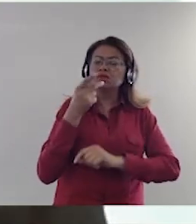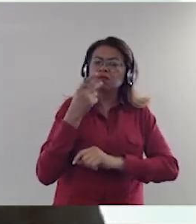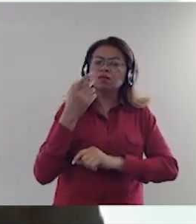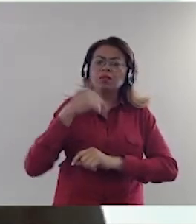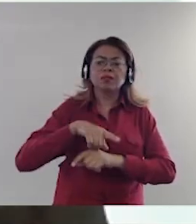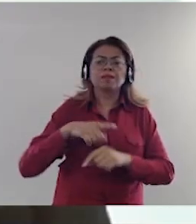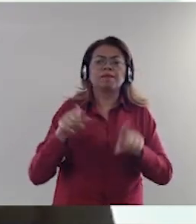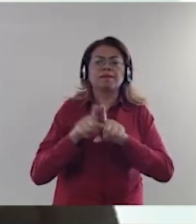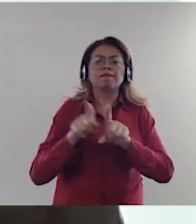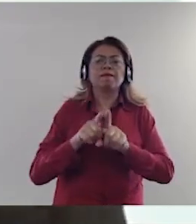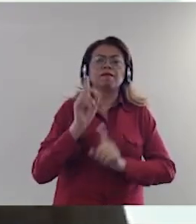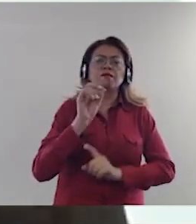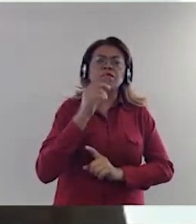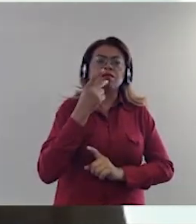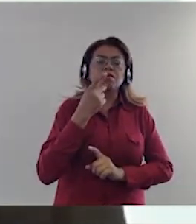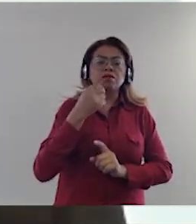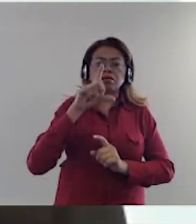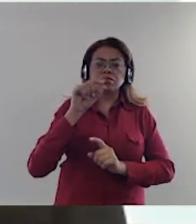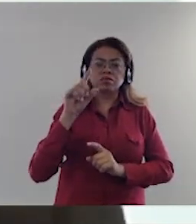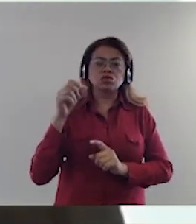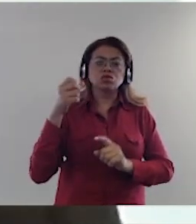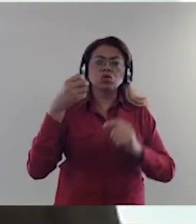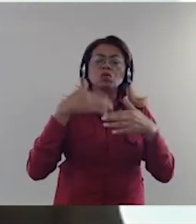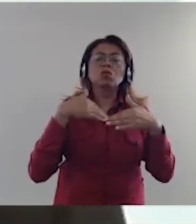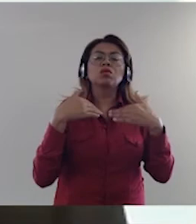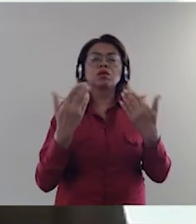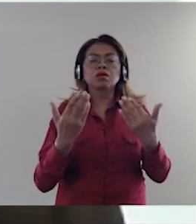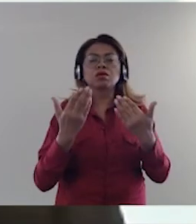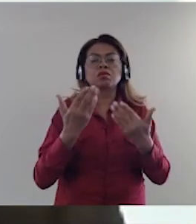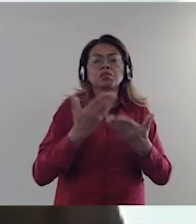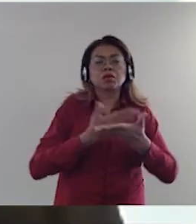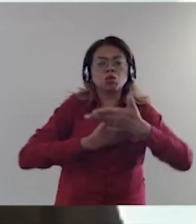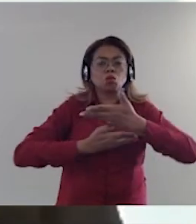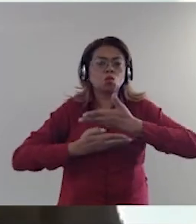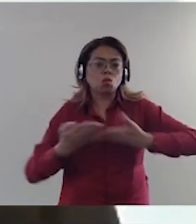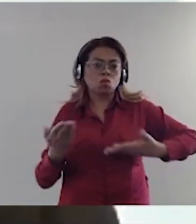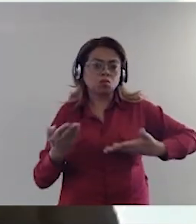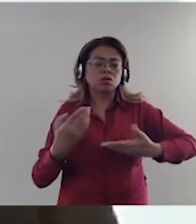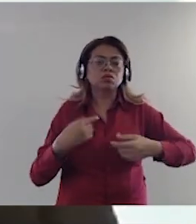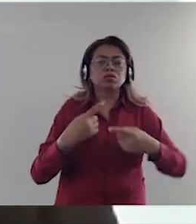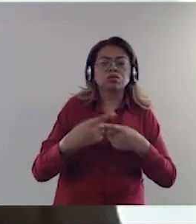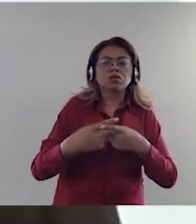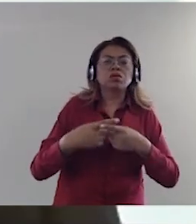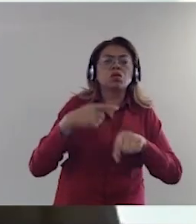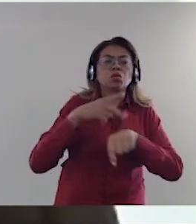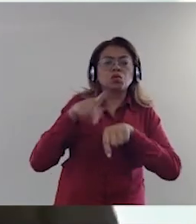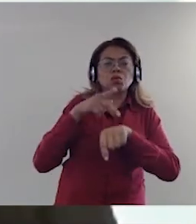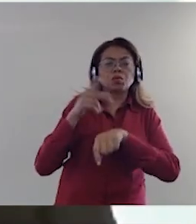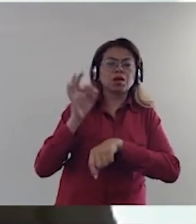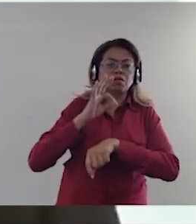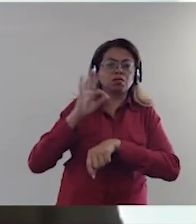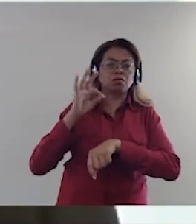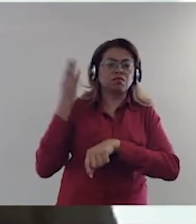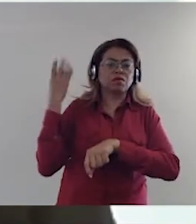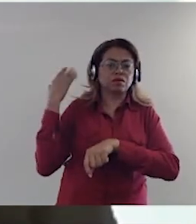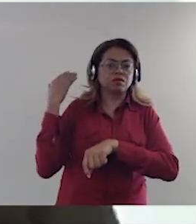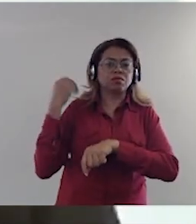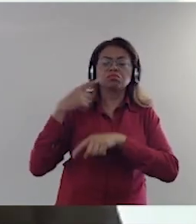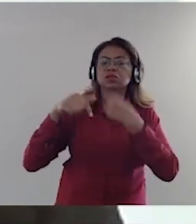tempo compartilhado, né? Como está posto naquele país desde